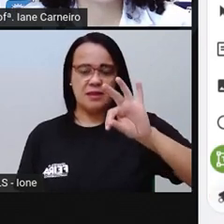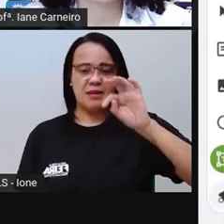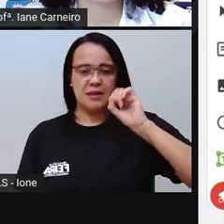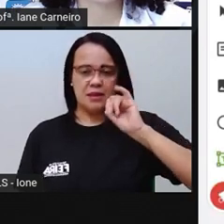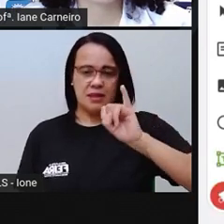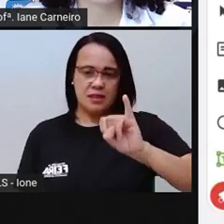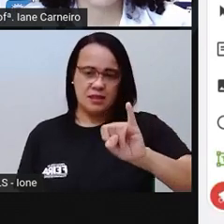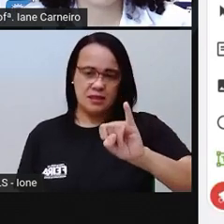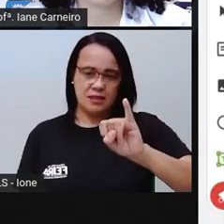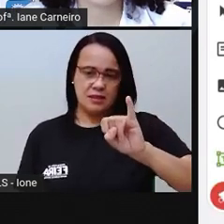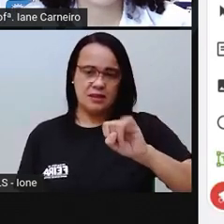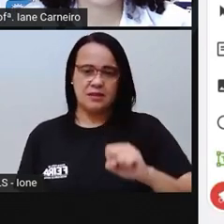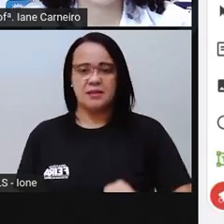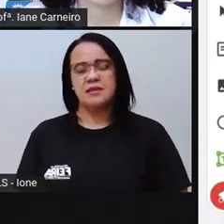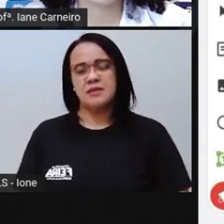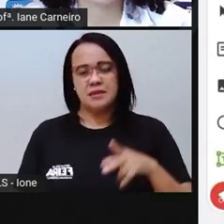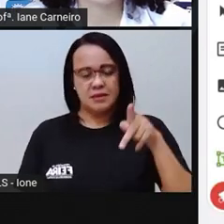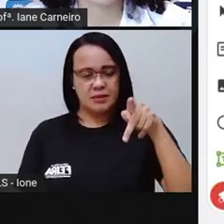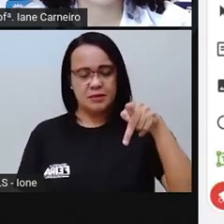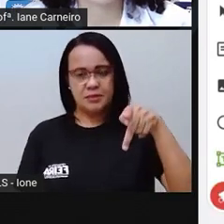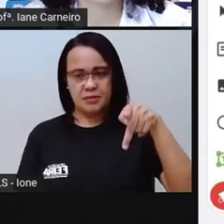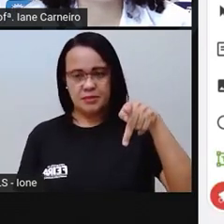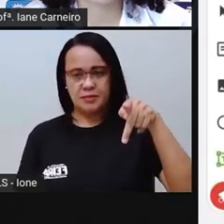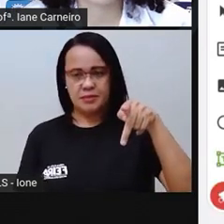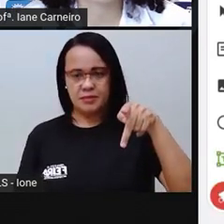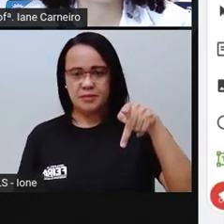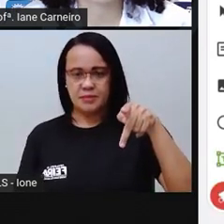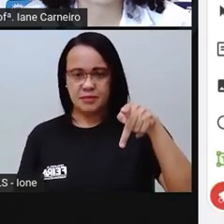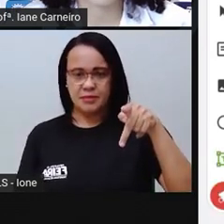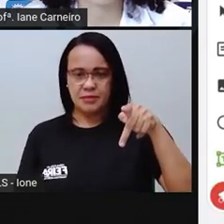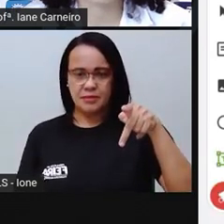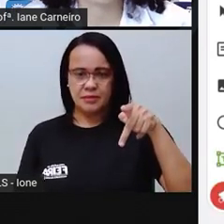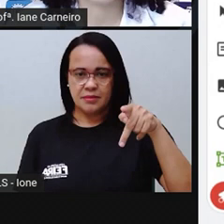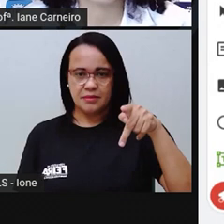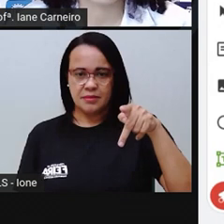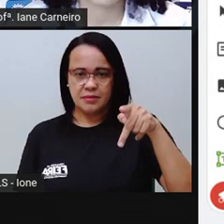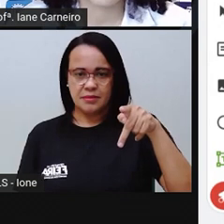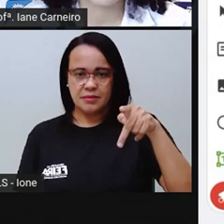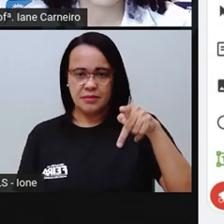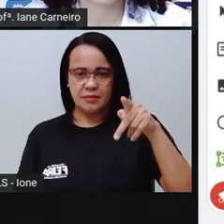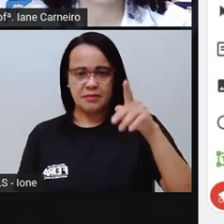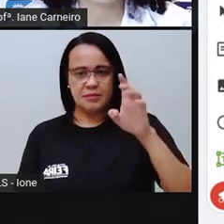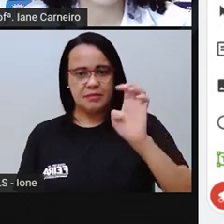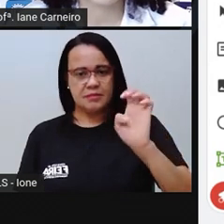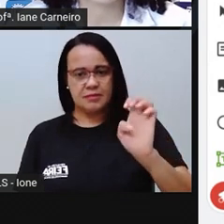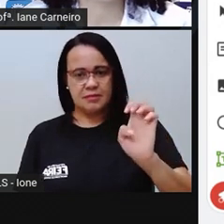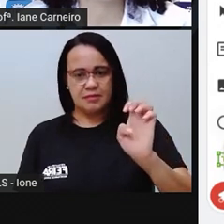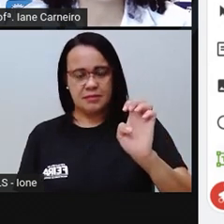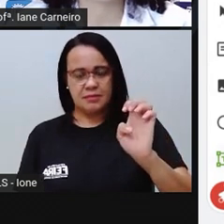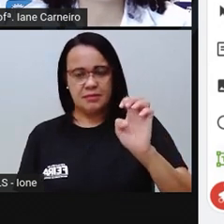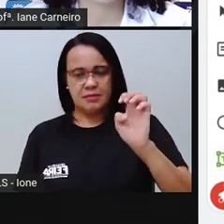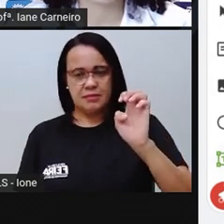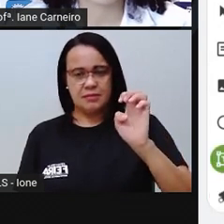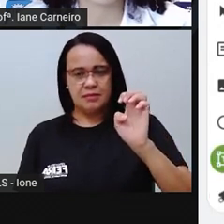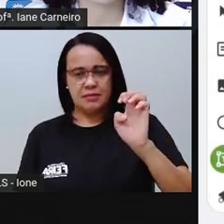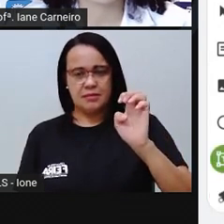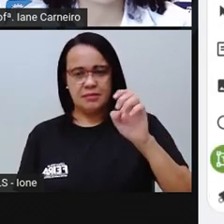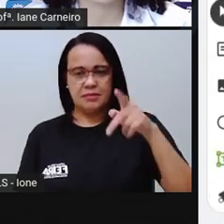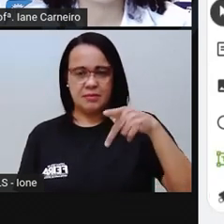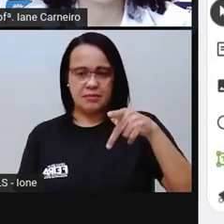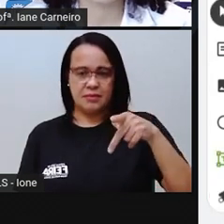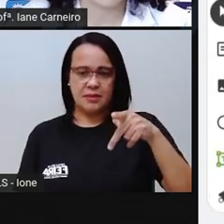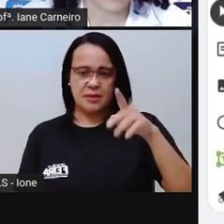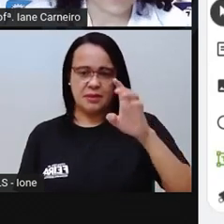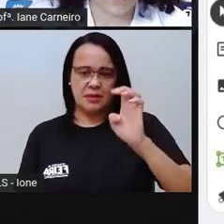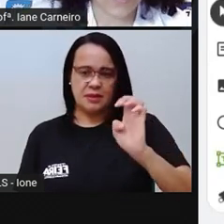consoante P, ó. Com que vogal? Com a vogal E, PE. Então, a prova vai colocar